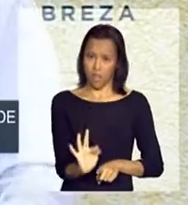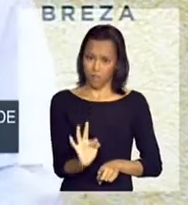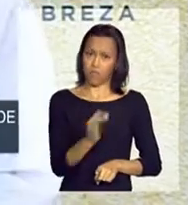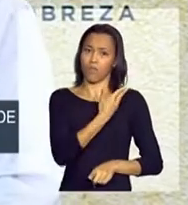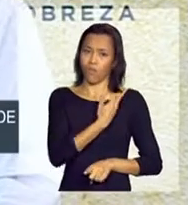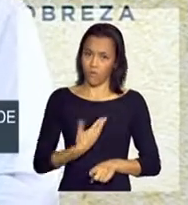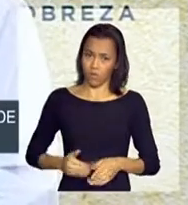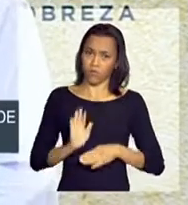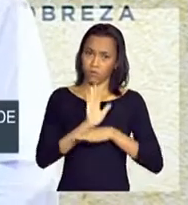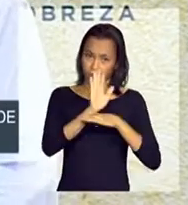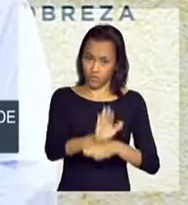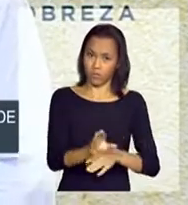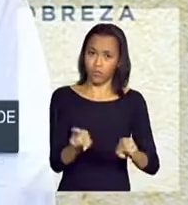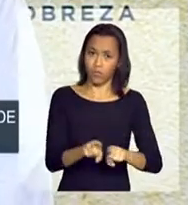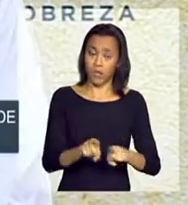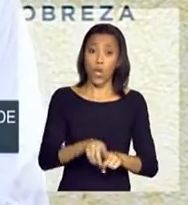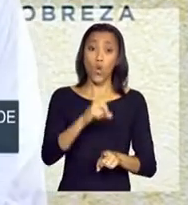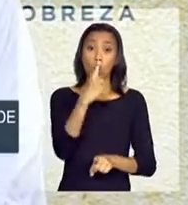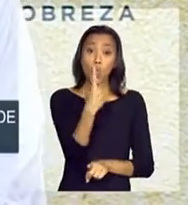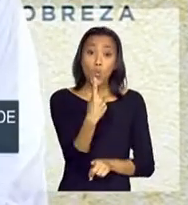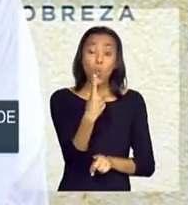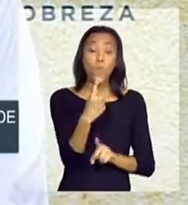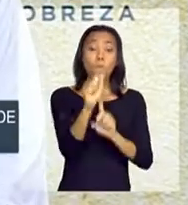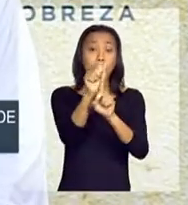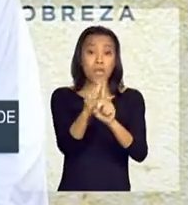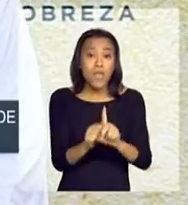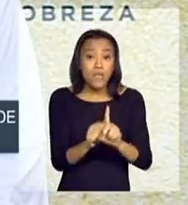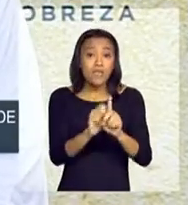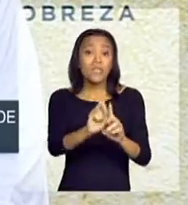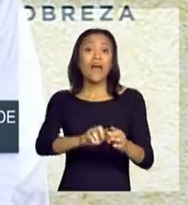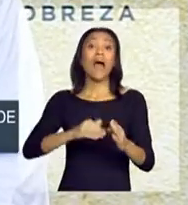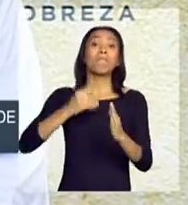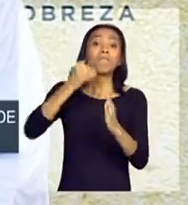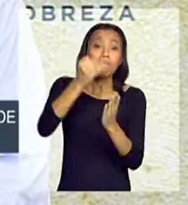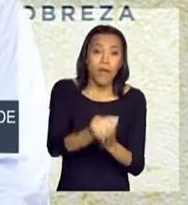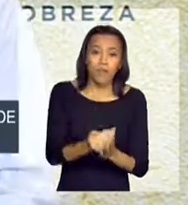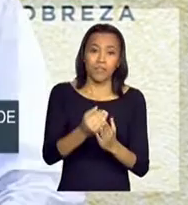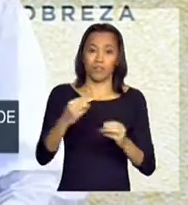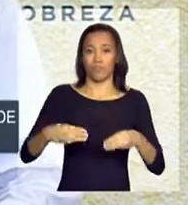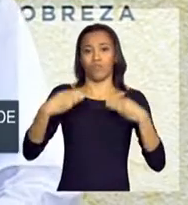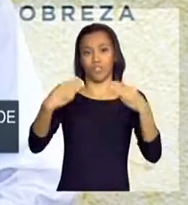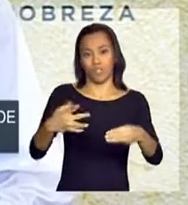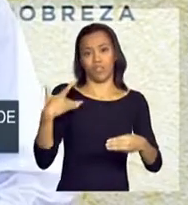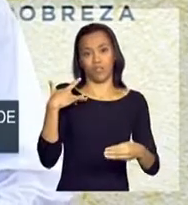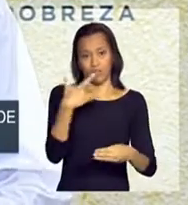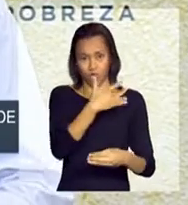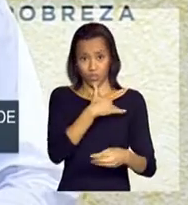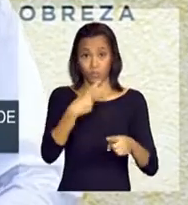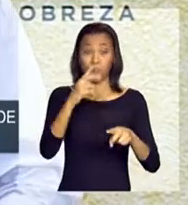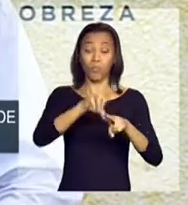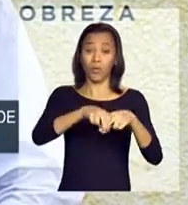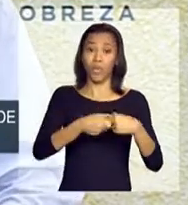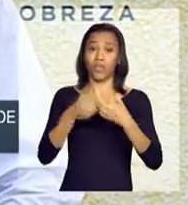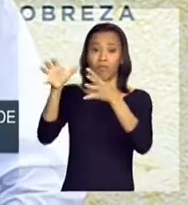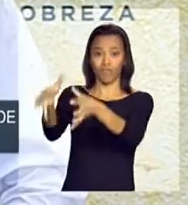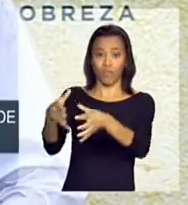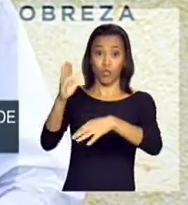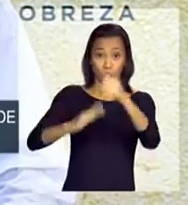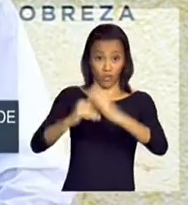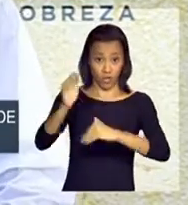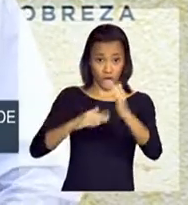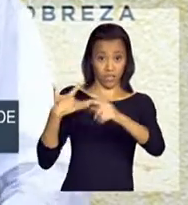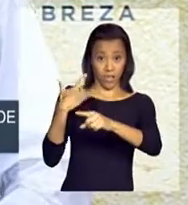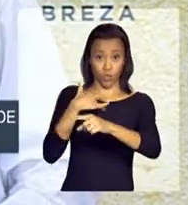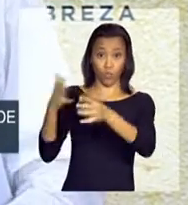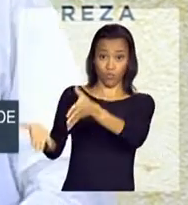participando recebe um mês a mais do ministério da saúde por tá trazendo os profissionais aqui para